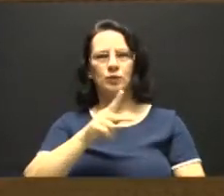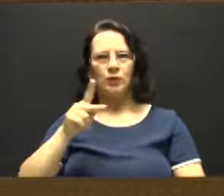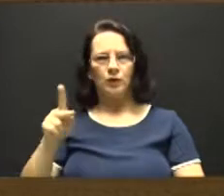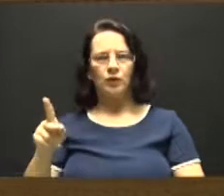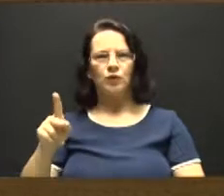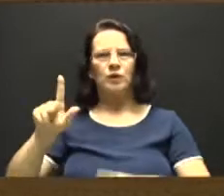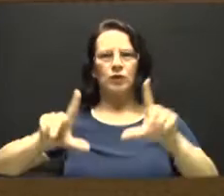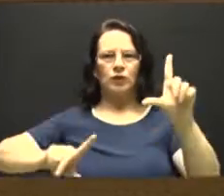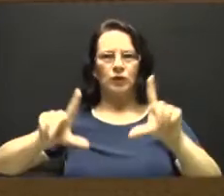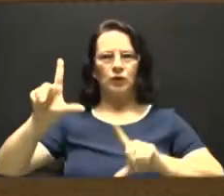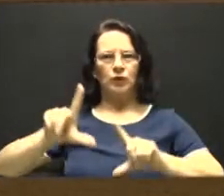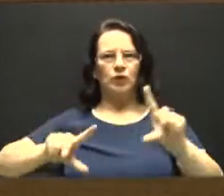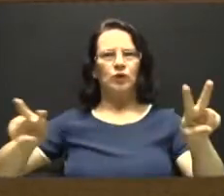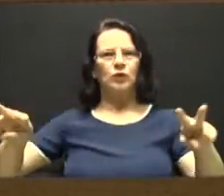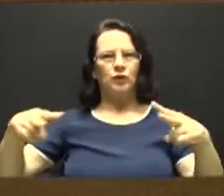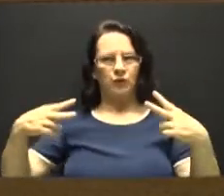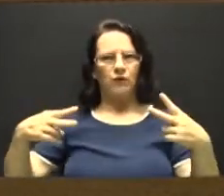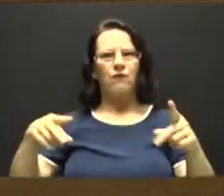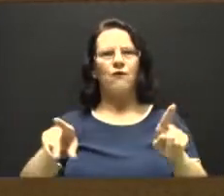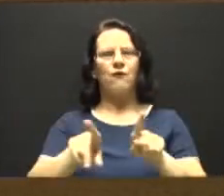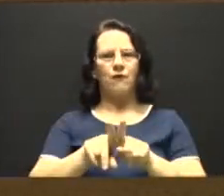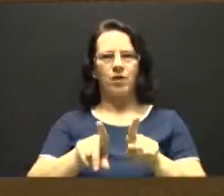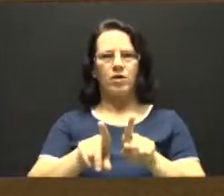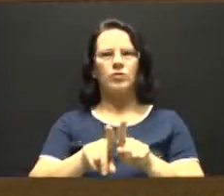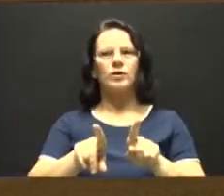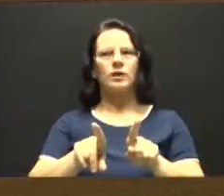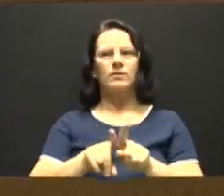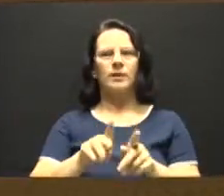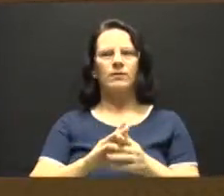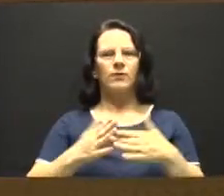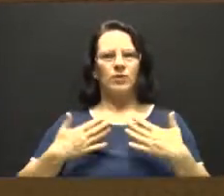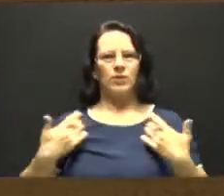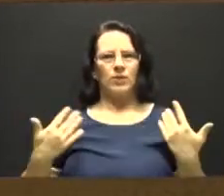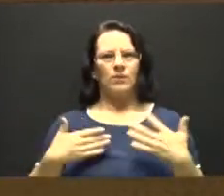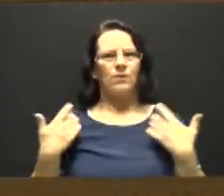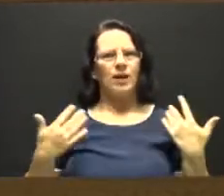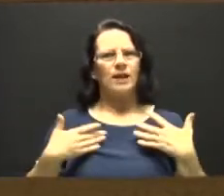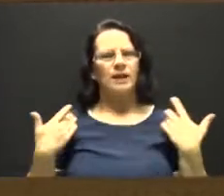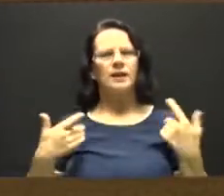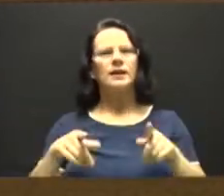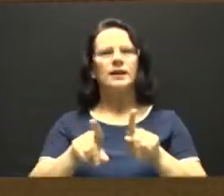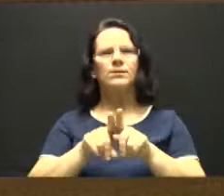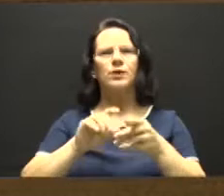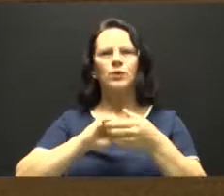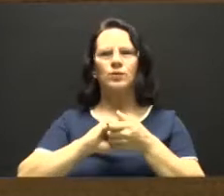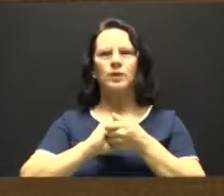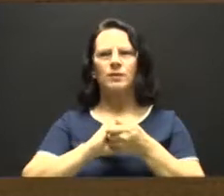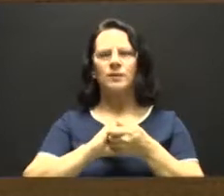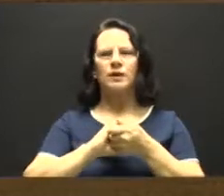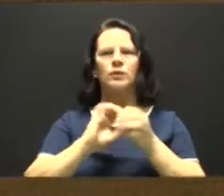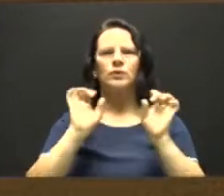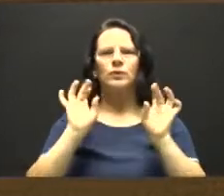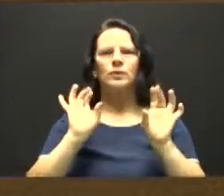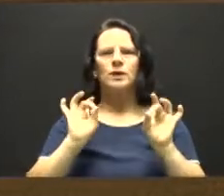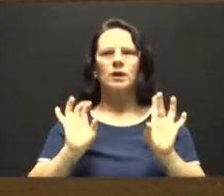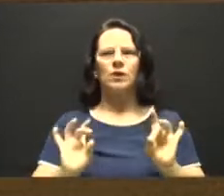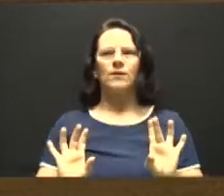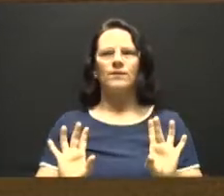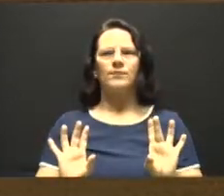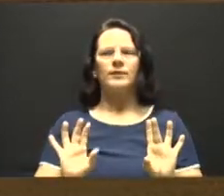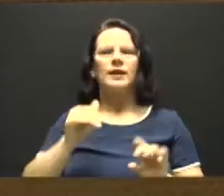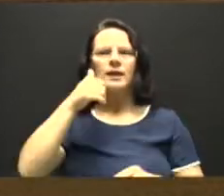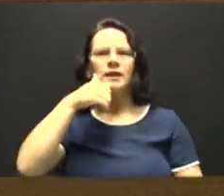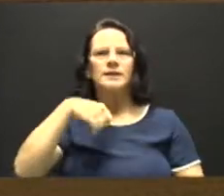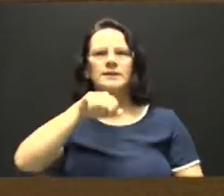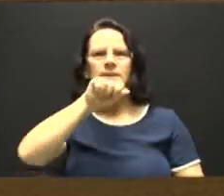acompanhando pela tv câmara então minha alegria muito grande também cumprimento de modo especial às